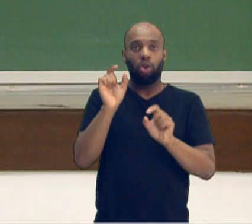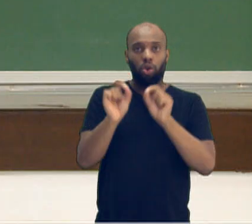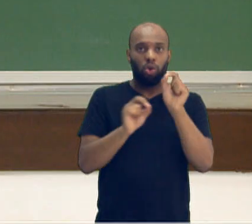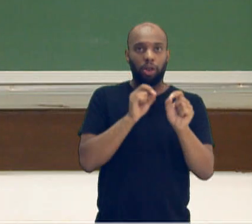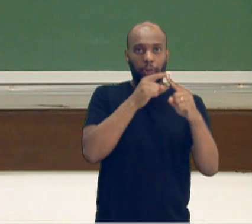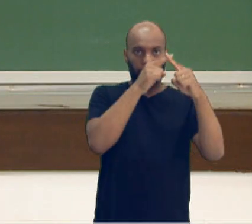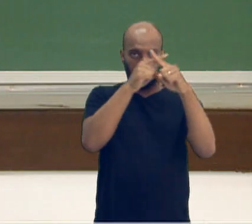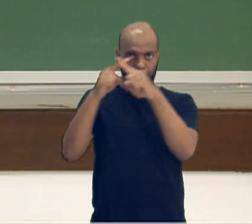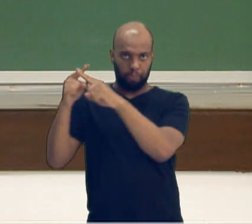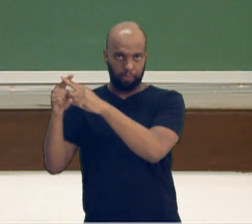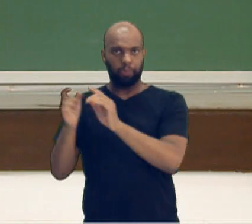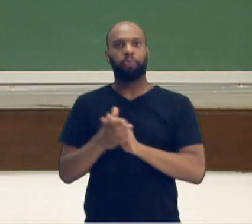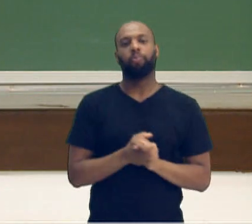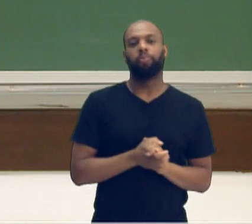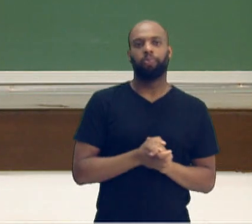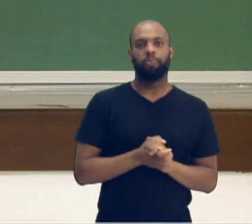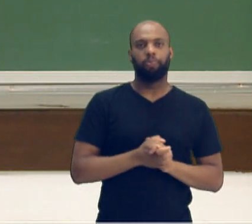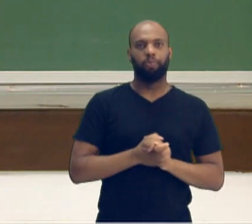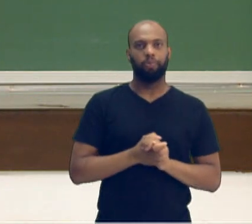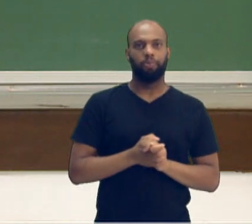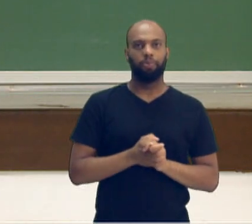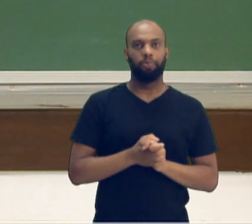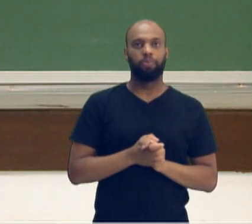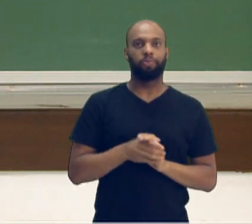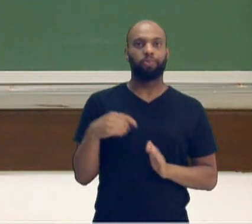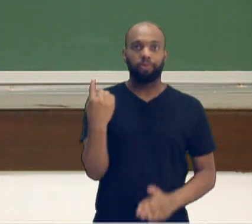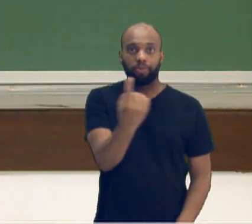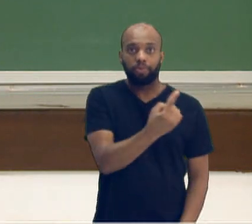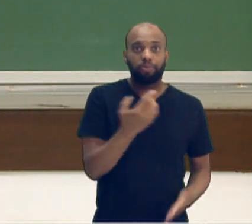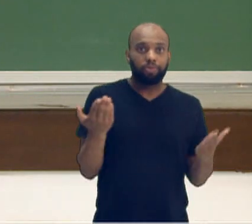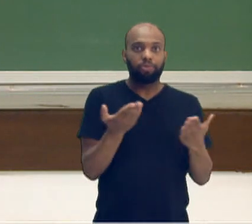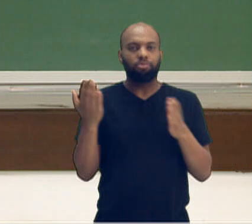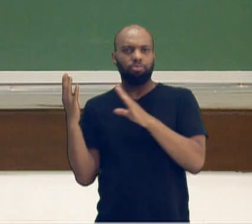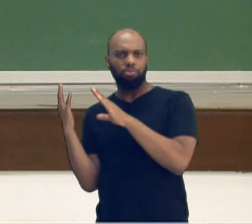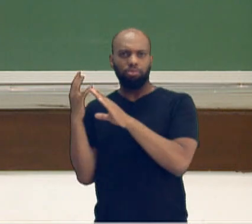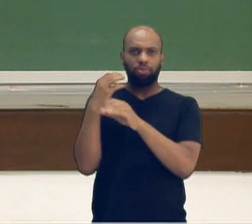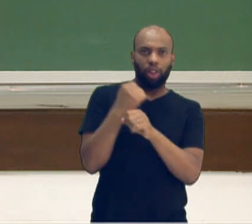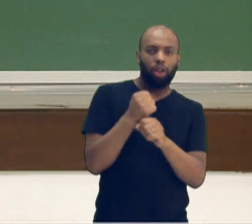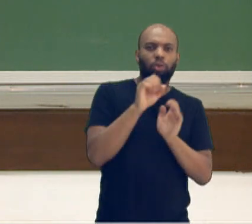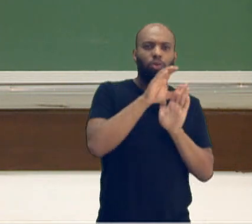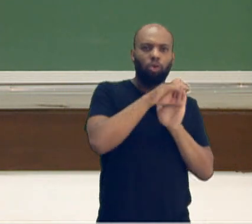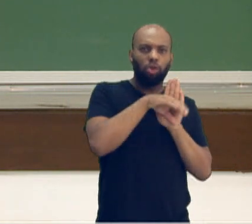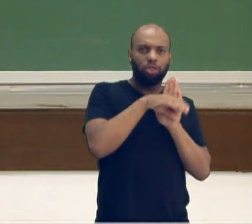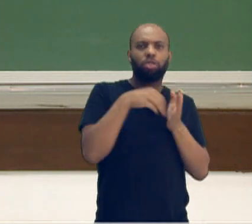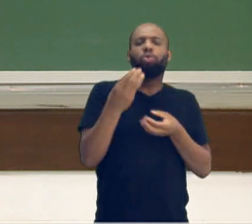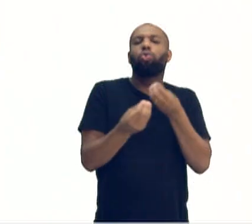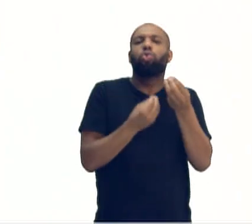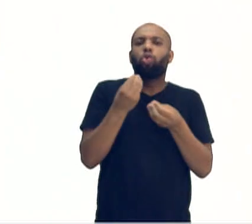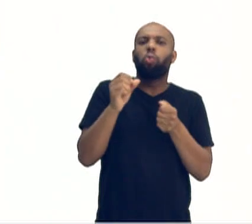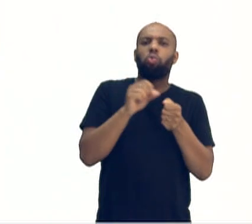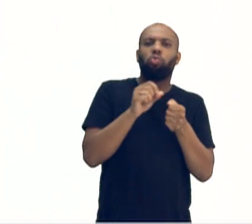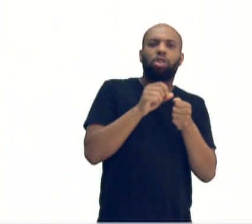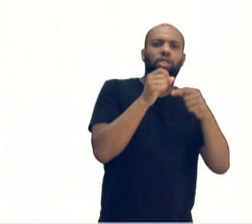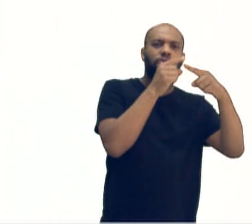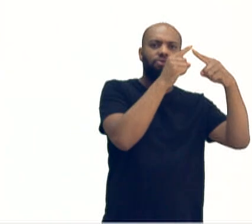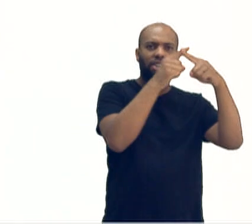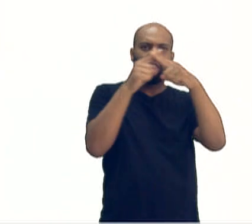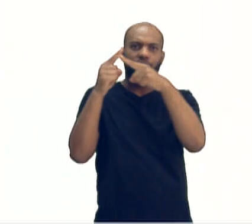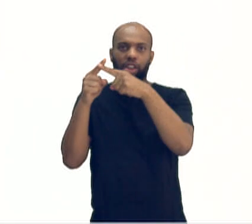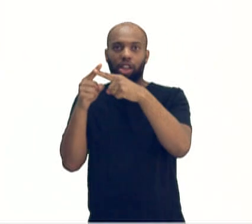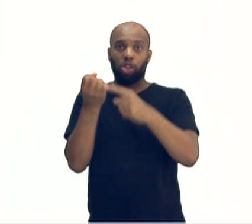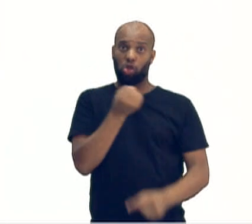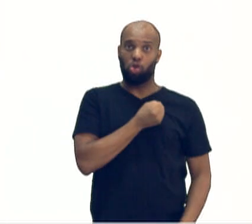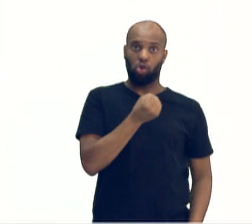com a multiplicação. A gente vai retomar o conceito de como a gente faz multiplicação com números